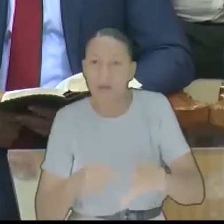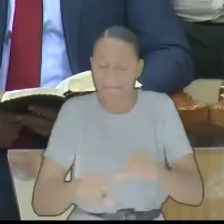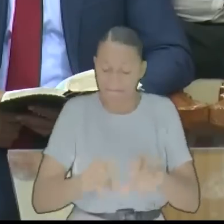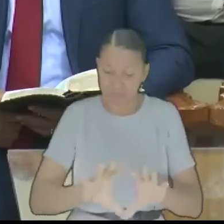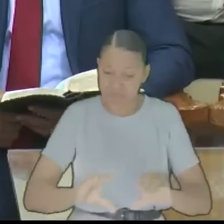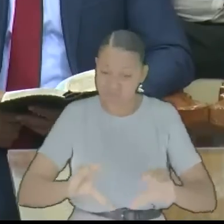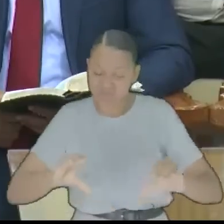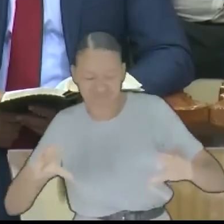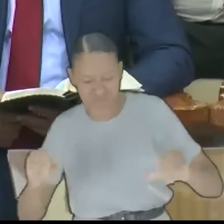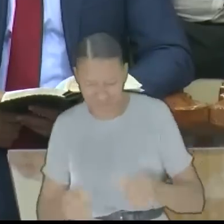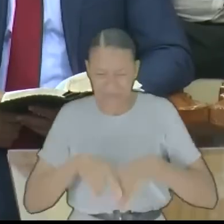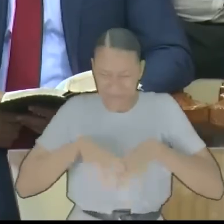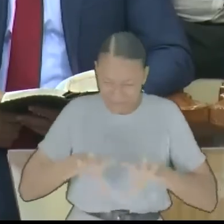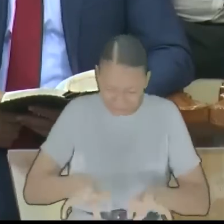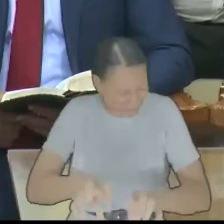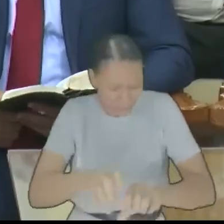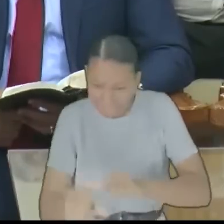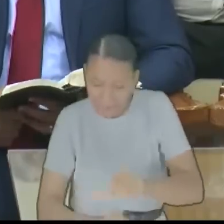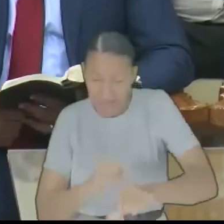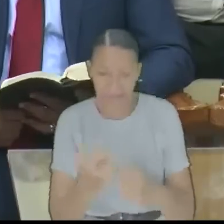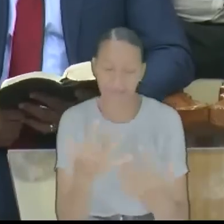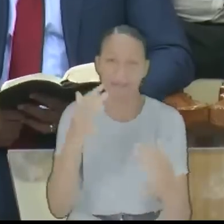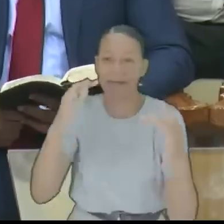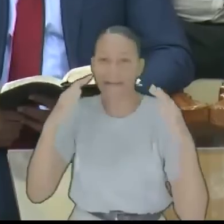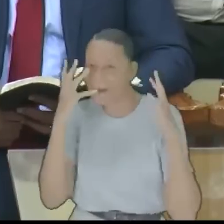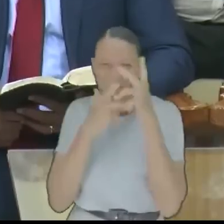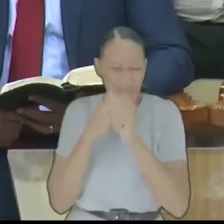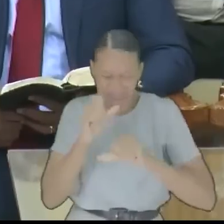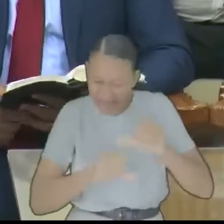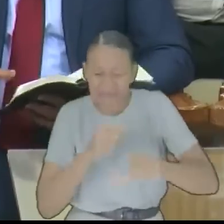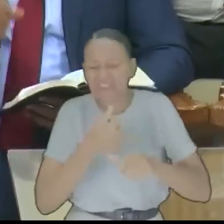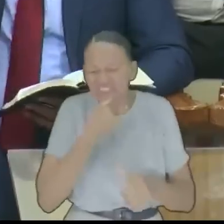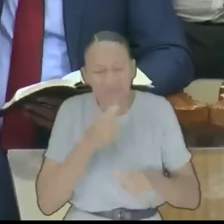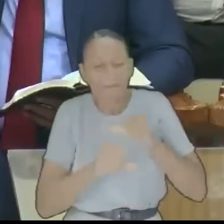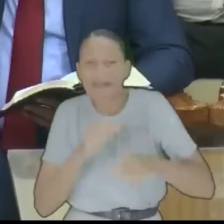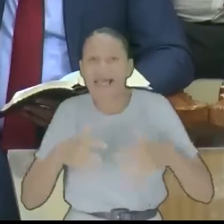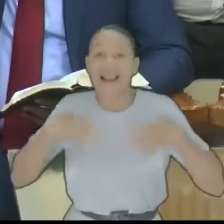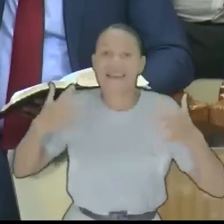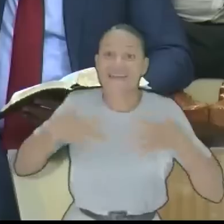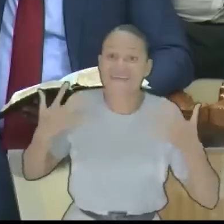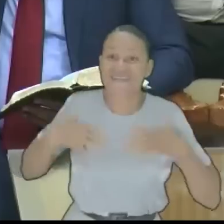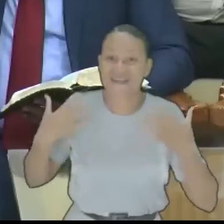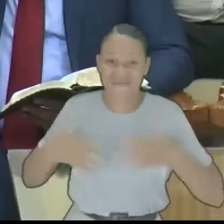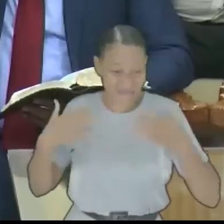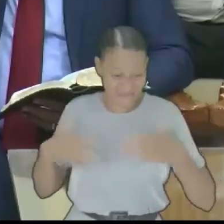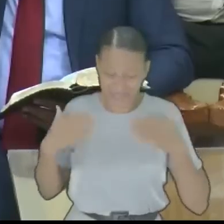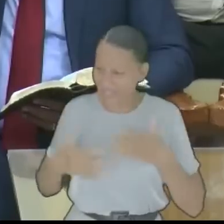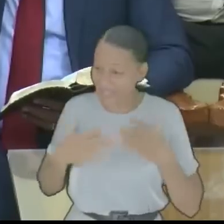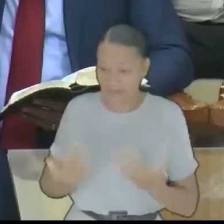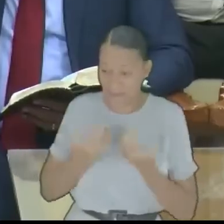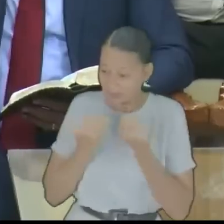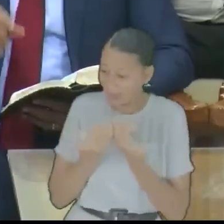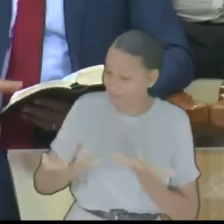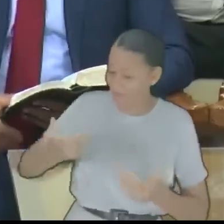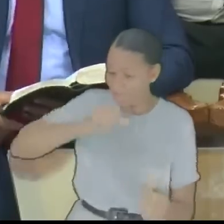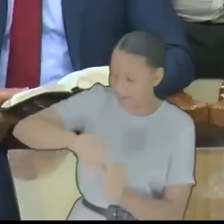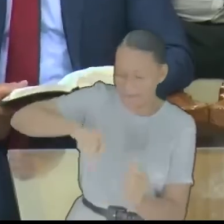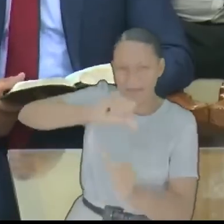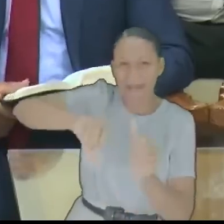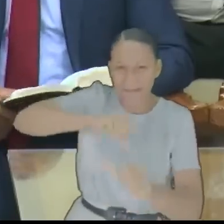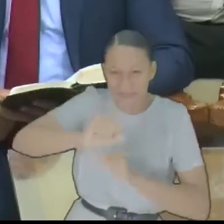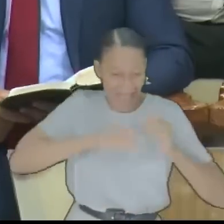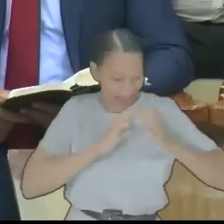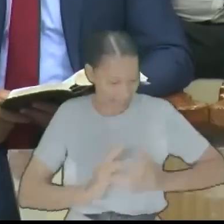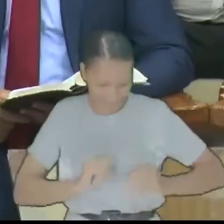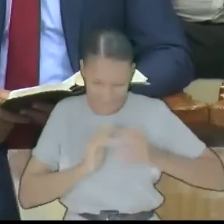esse vale de Sitim, foi mudando essa tristeza, e começou a vir mosto, e começou a vir leite, e começou a vir água